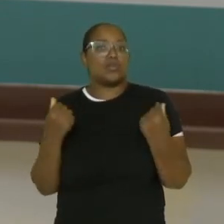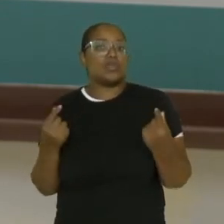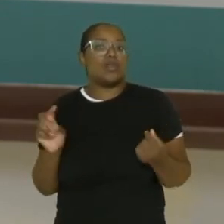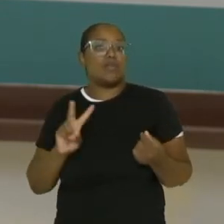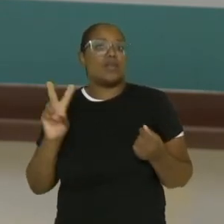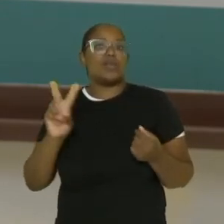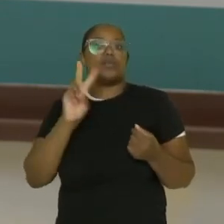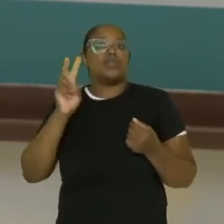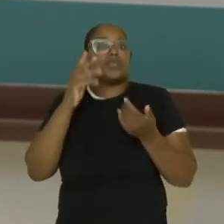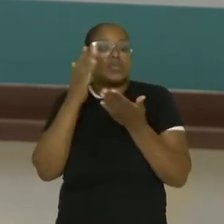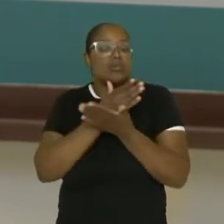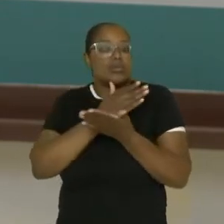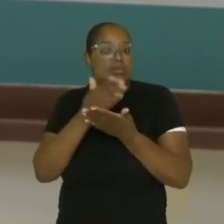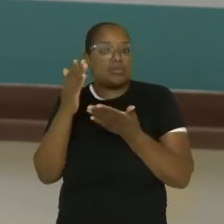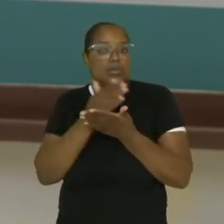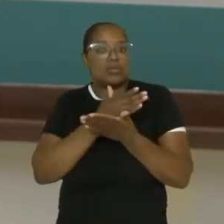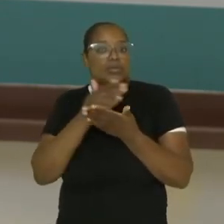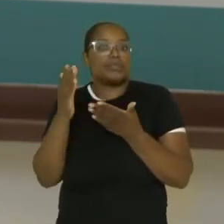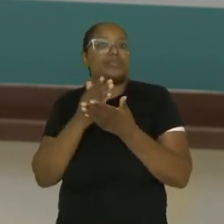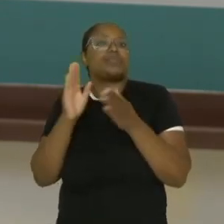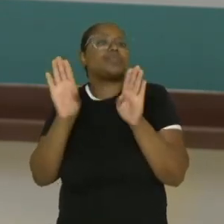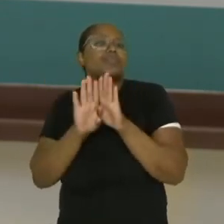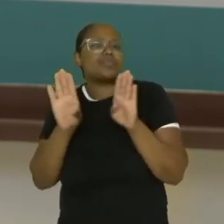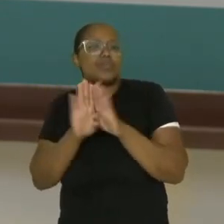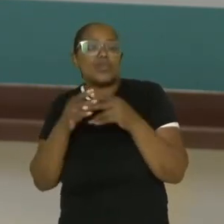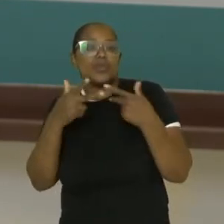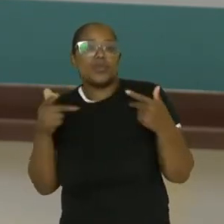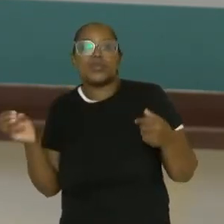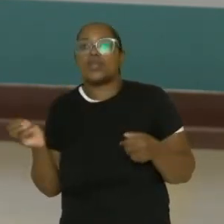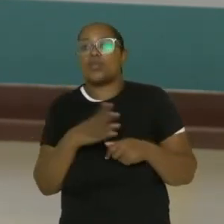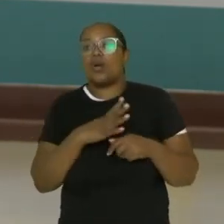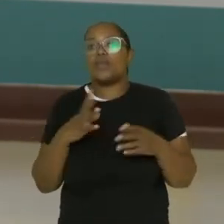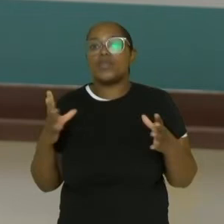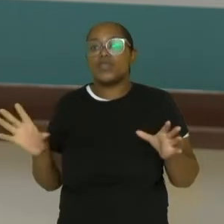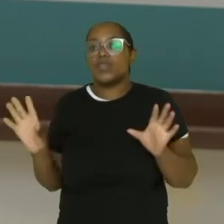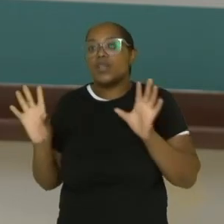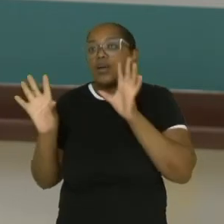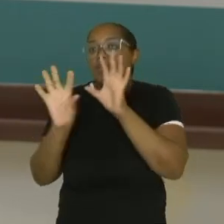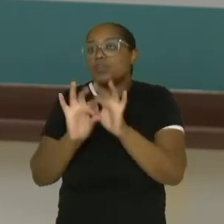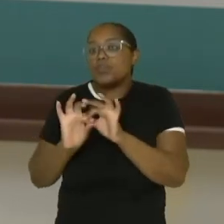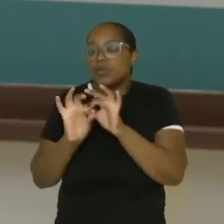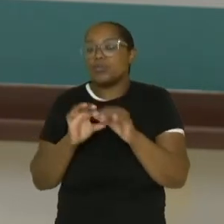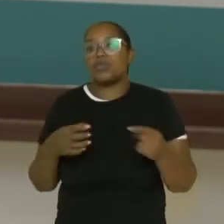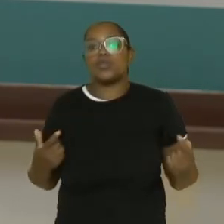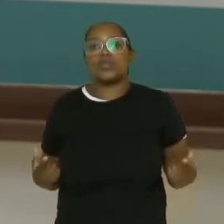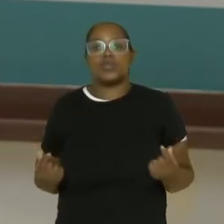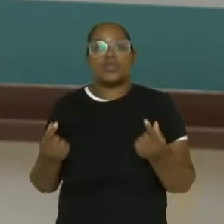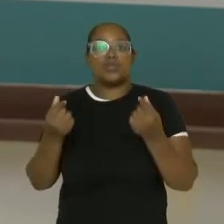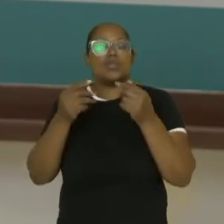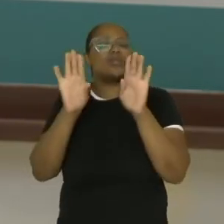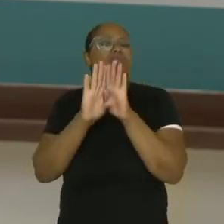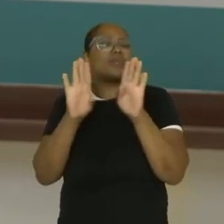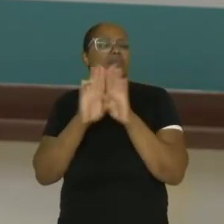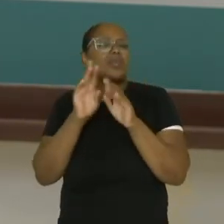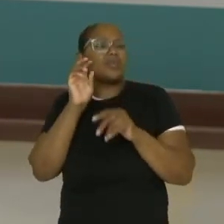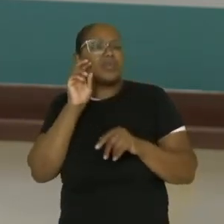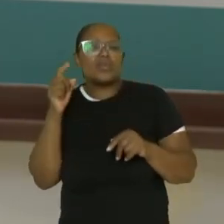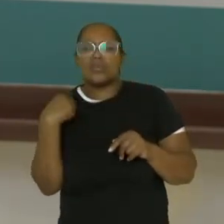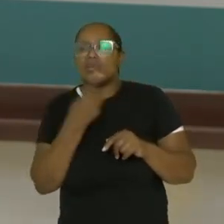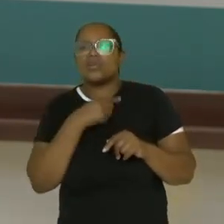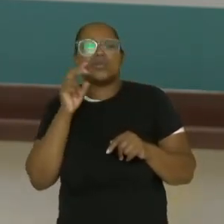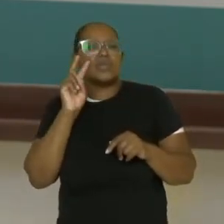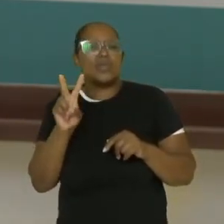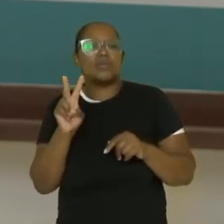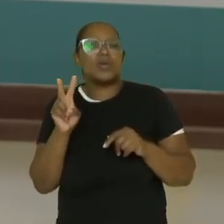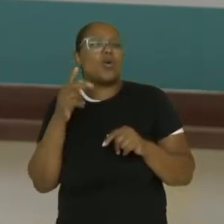das empresas seja um viés novo de acumulação de lucro. E aí nós vemos a concretização através